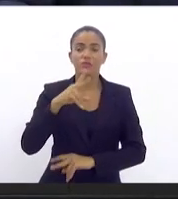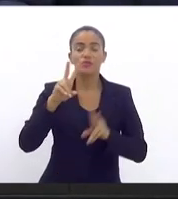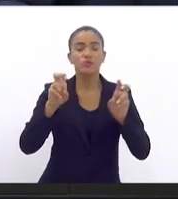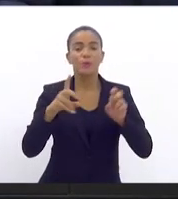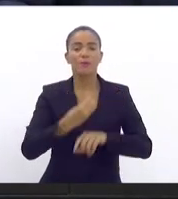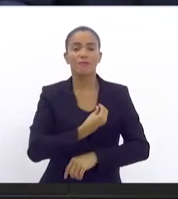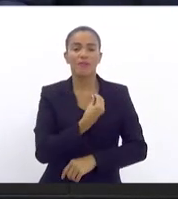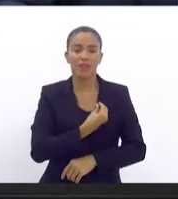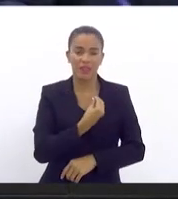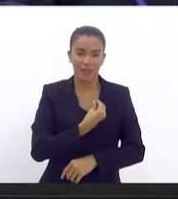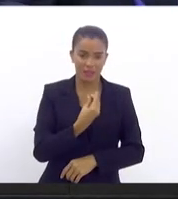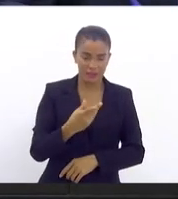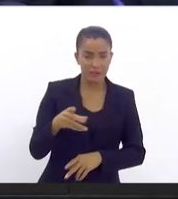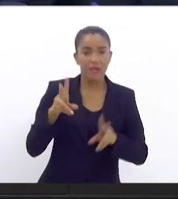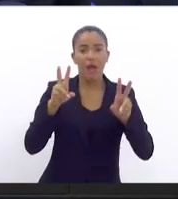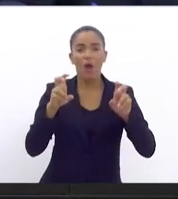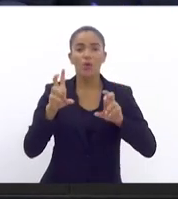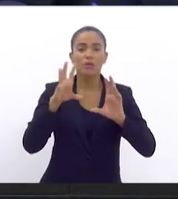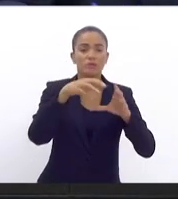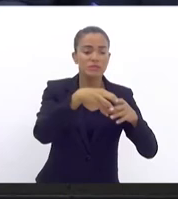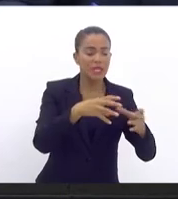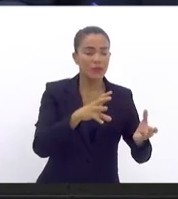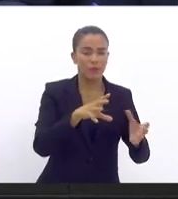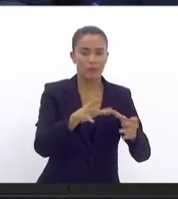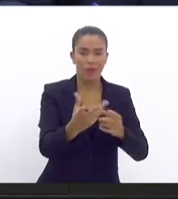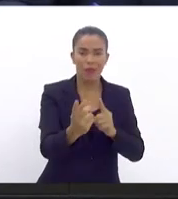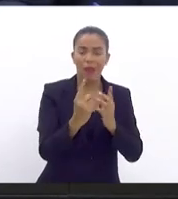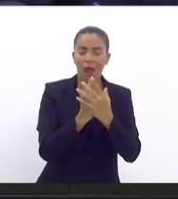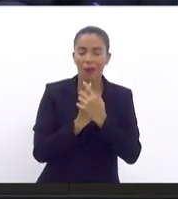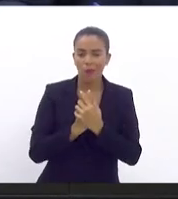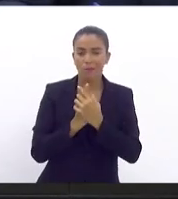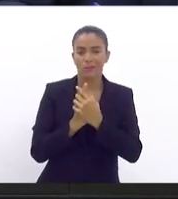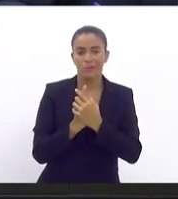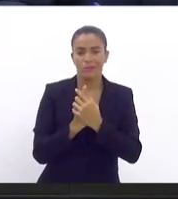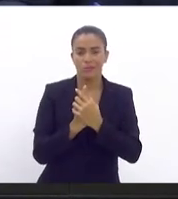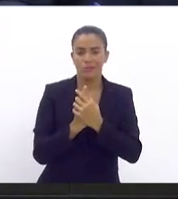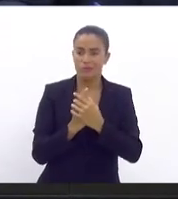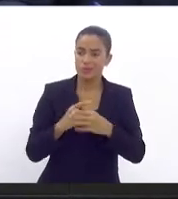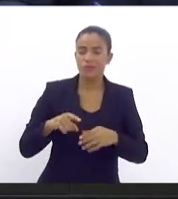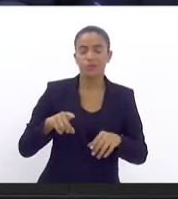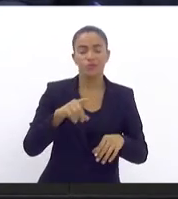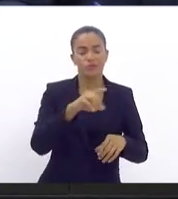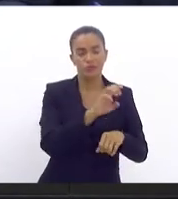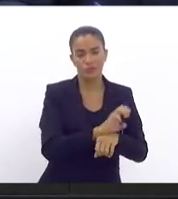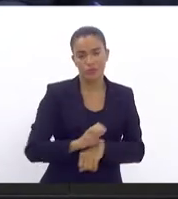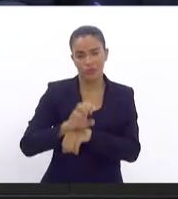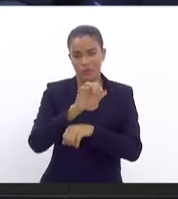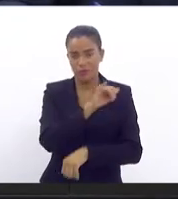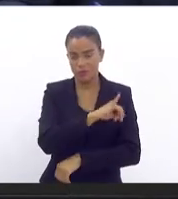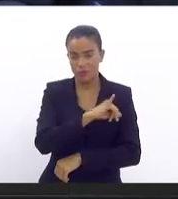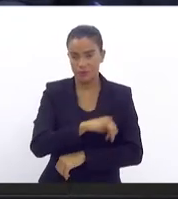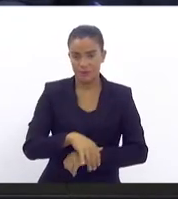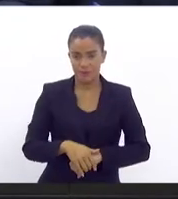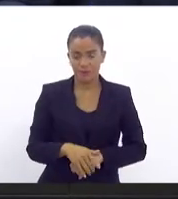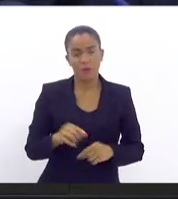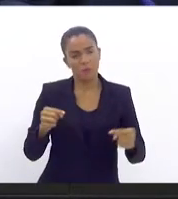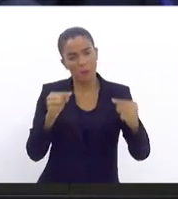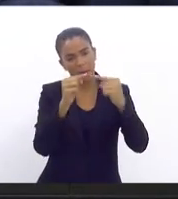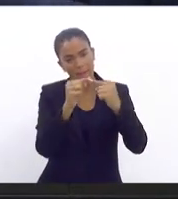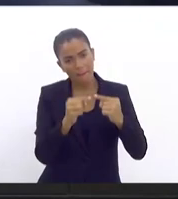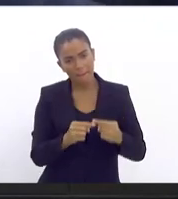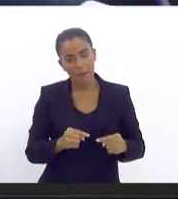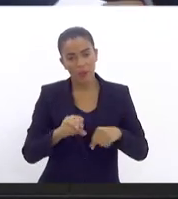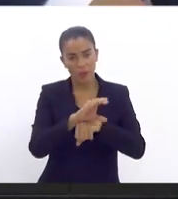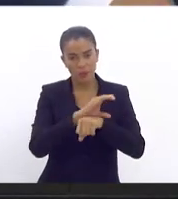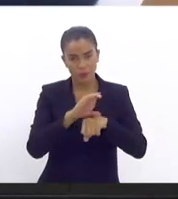casas de abrigo, casas de passagem e centros de acolhimento no âmbito do Estado do Rio de Janeiro. Para aparecer, deputado Filipinho Raves. Pela constitucionalidade, presidente.